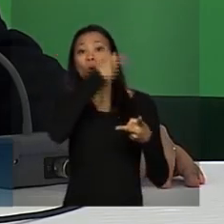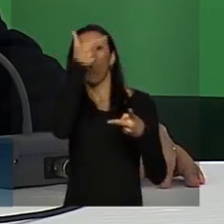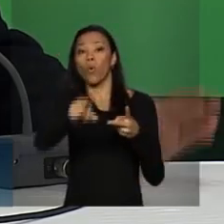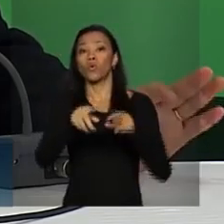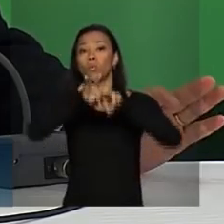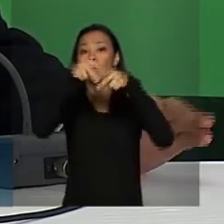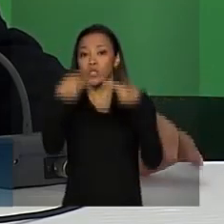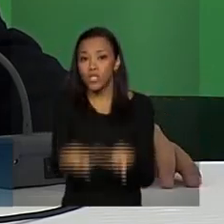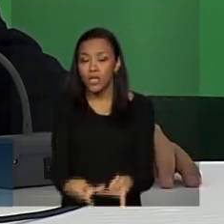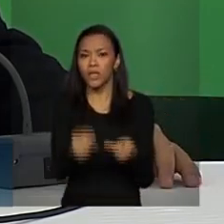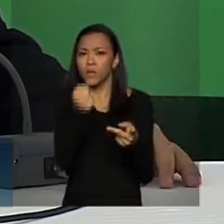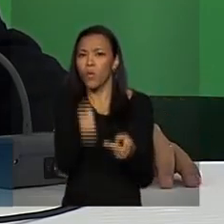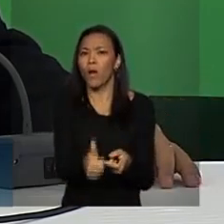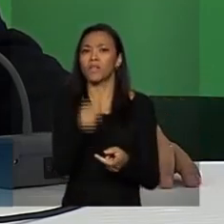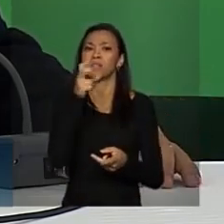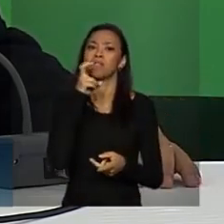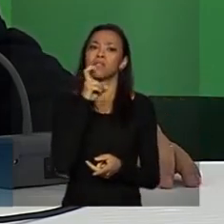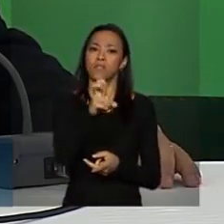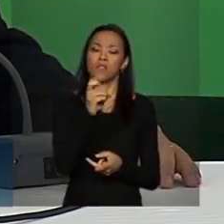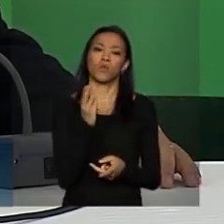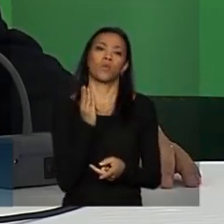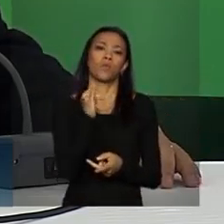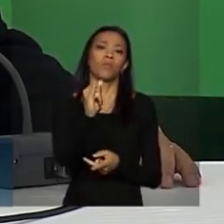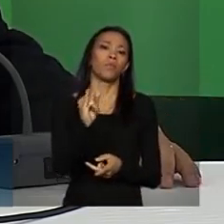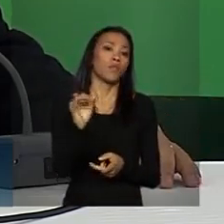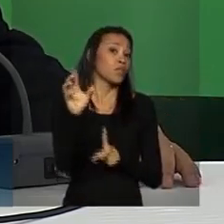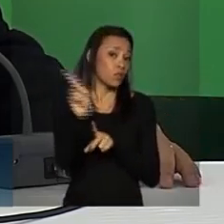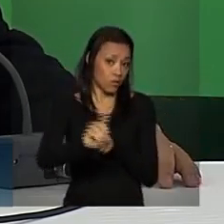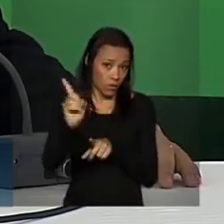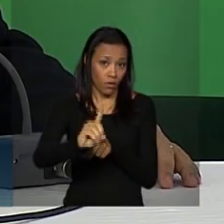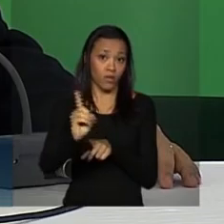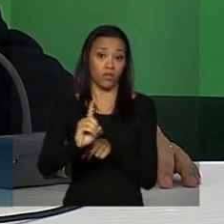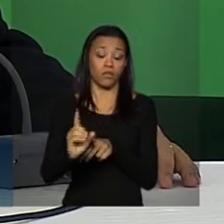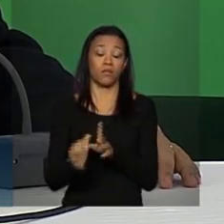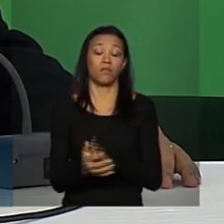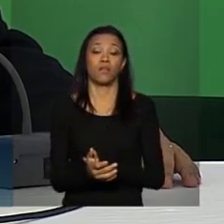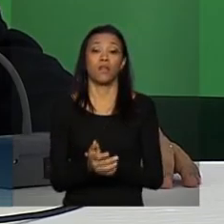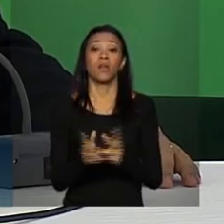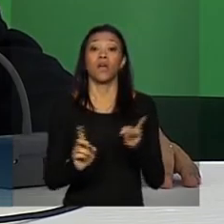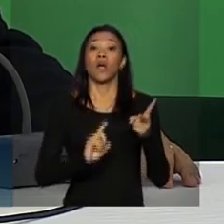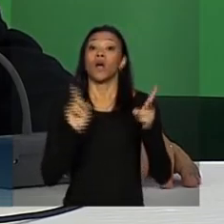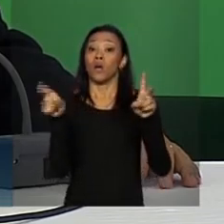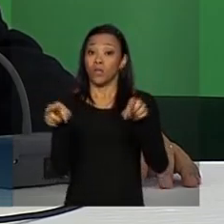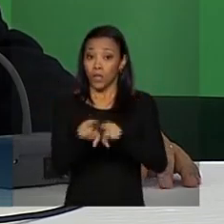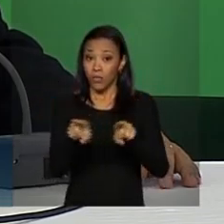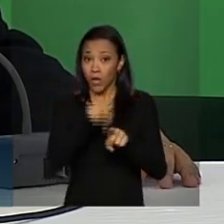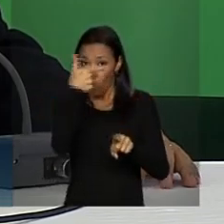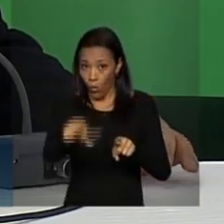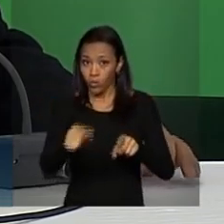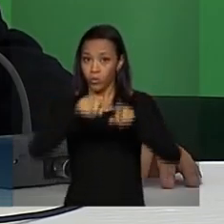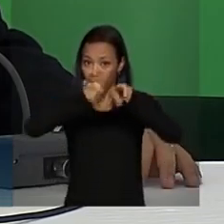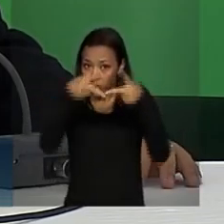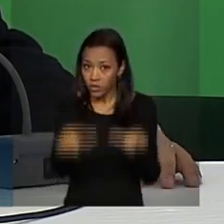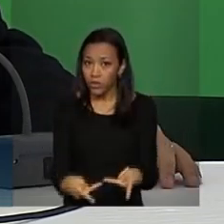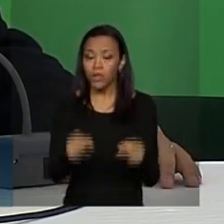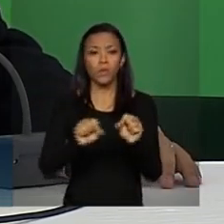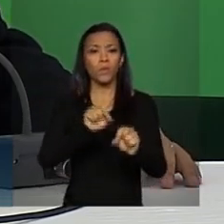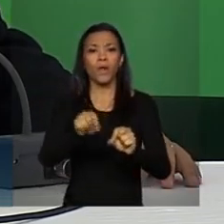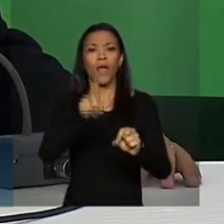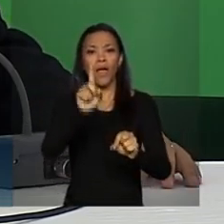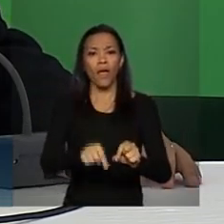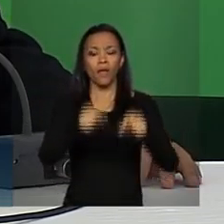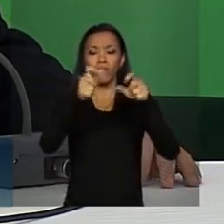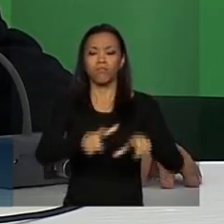quase 5 bilhões de dólares, muito significativo. O segundo, que também é significativo, trata-se de um